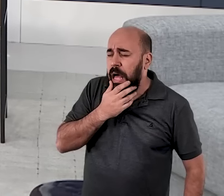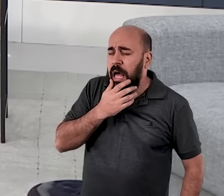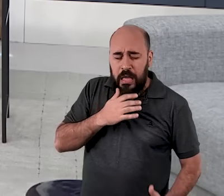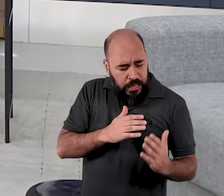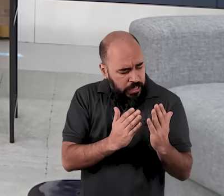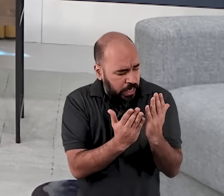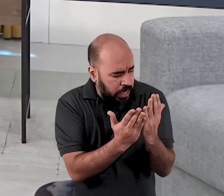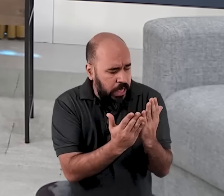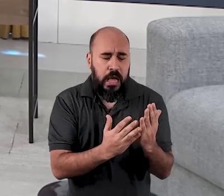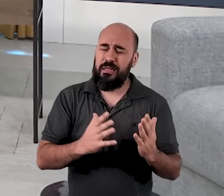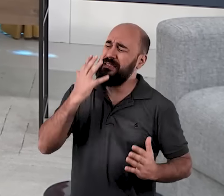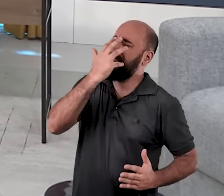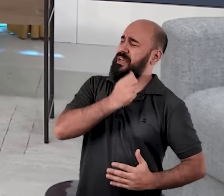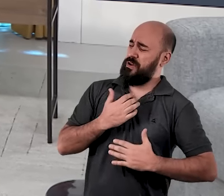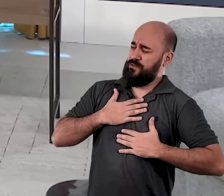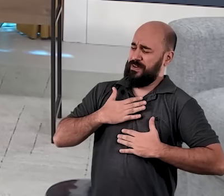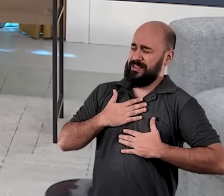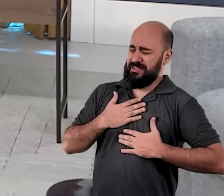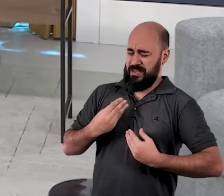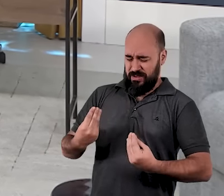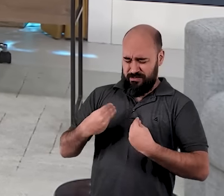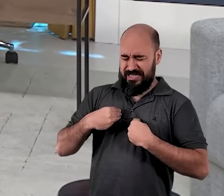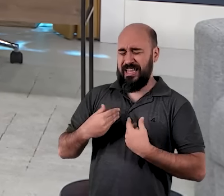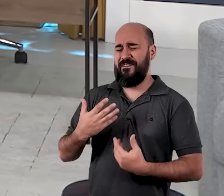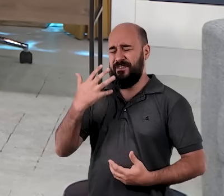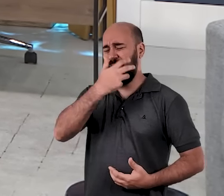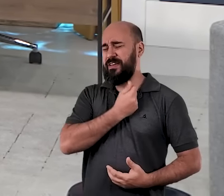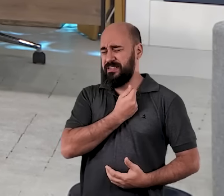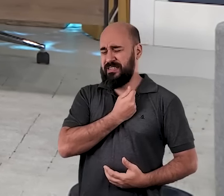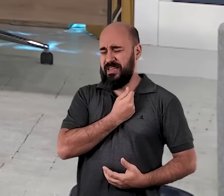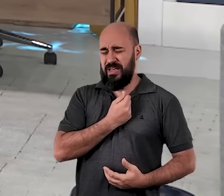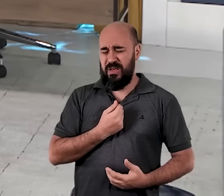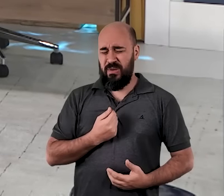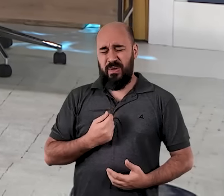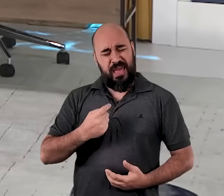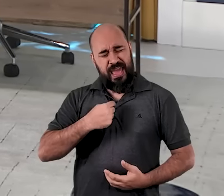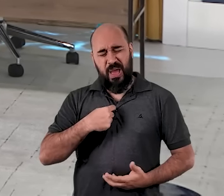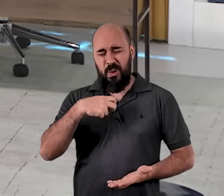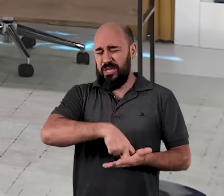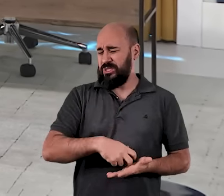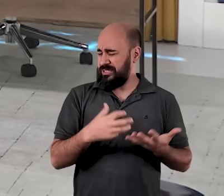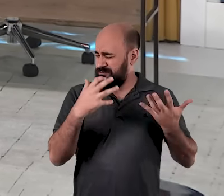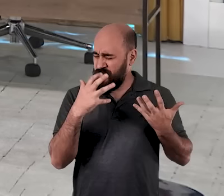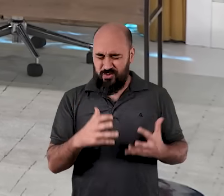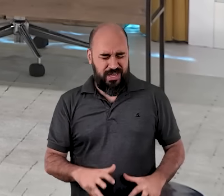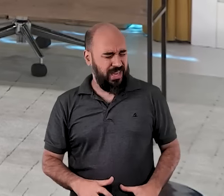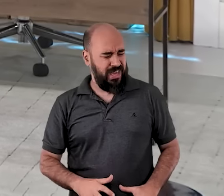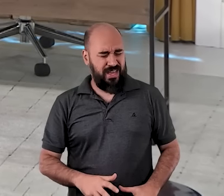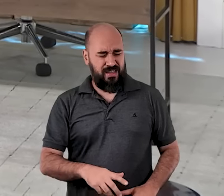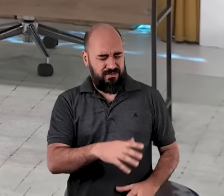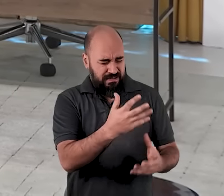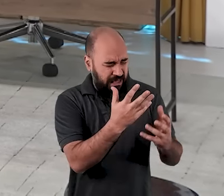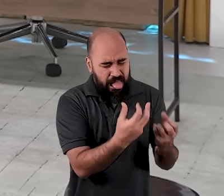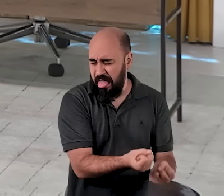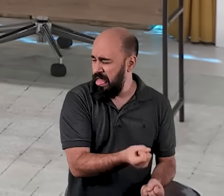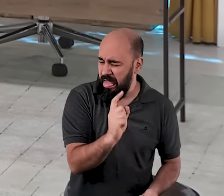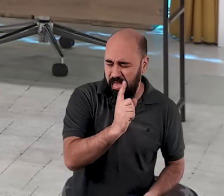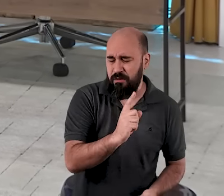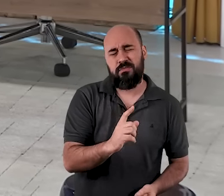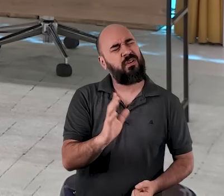nossa salvação e santificação e não para a nossa condenação e para o nosso endurecimento. Estamos nas Tuas mãos,